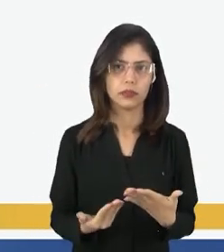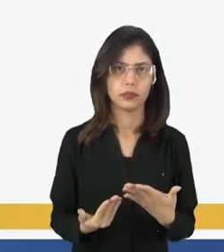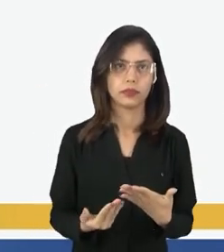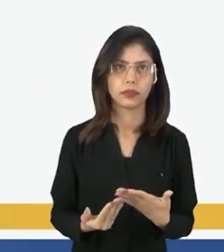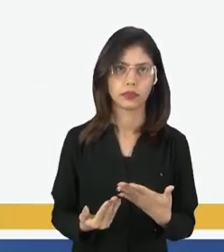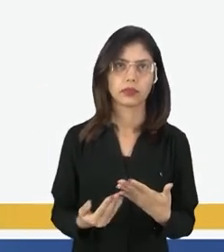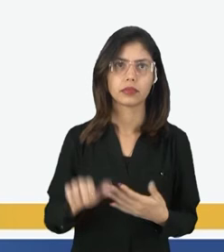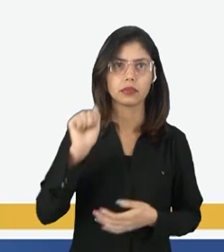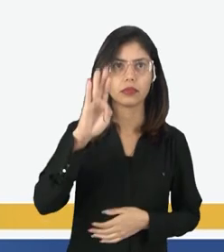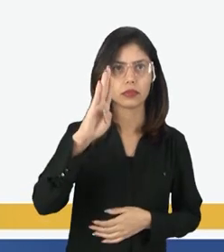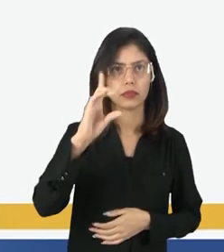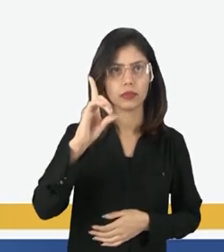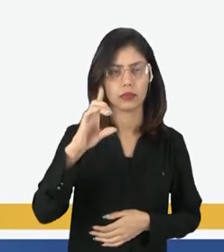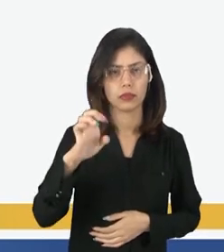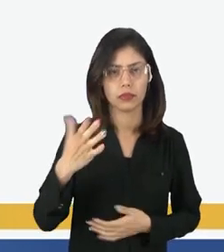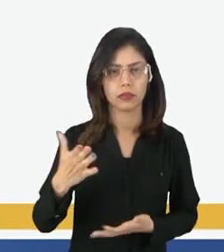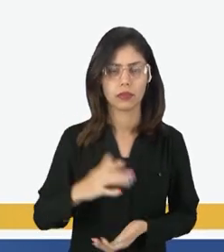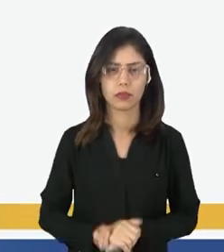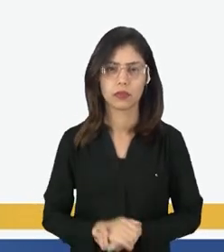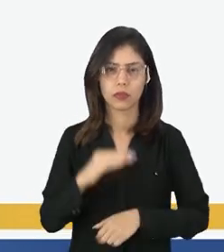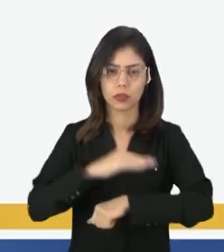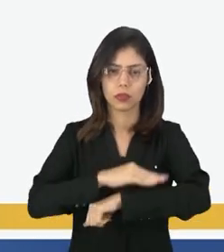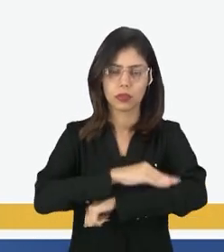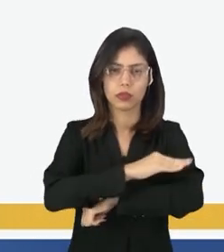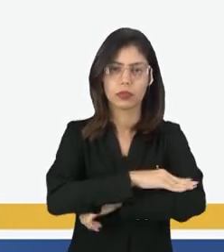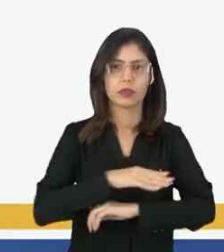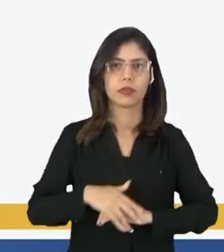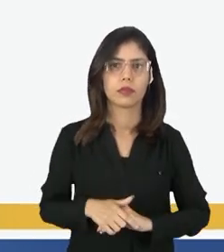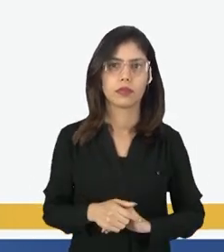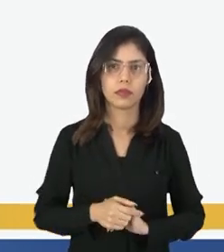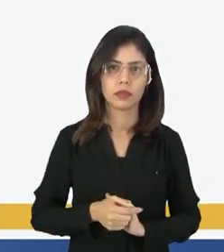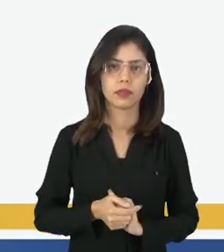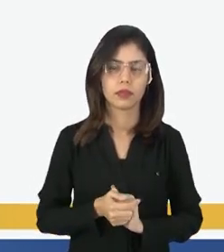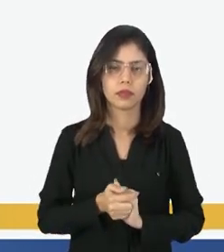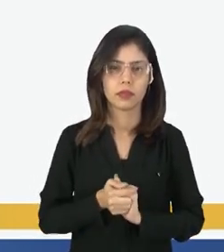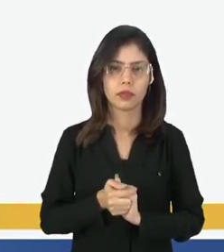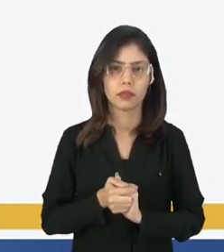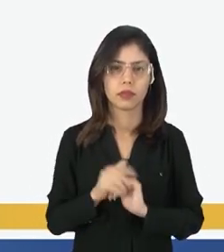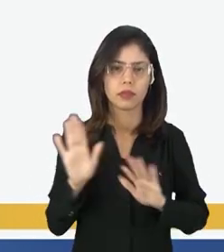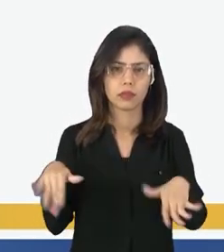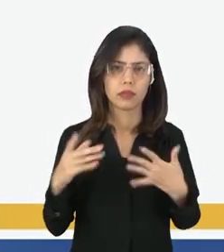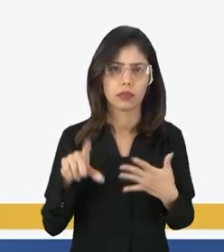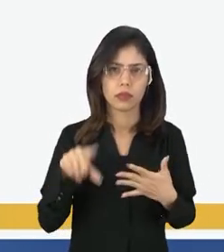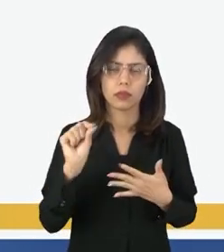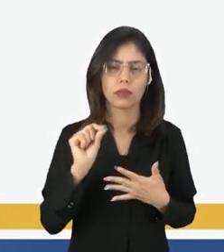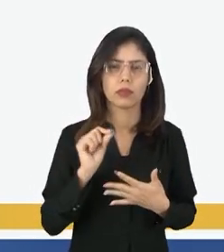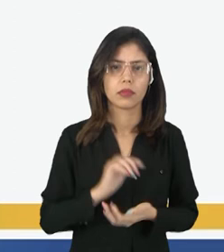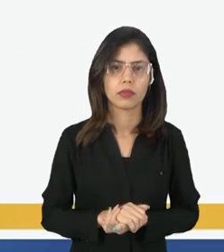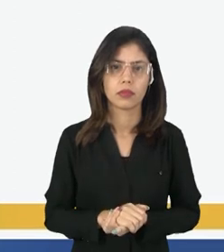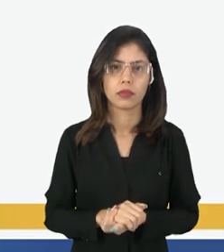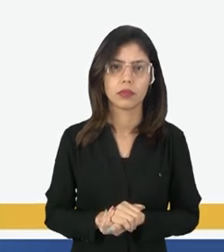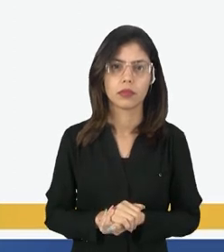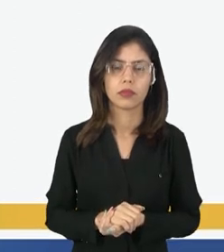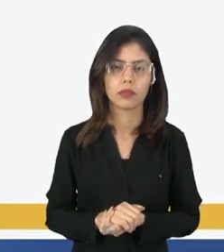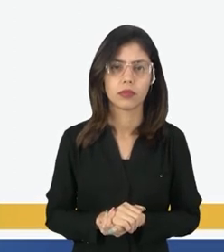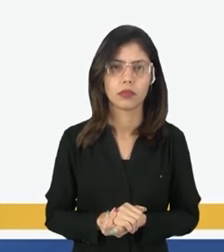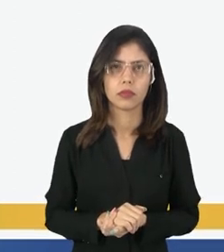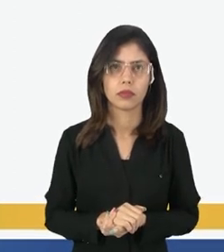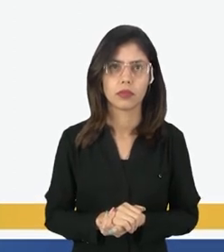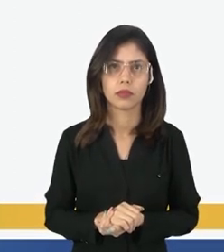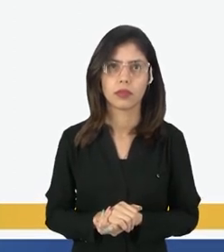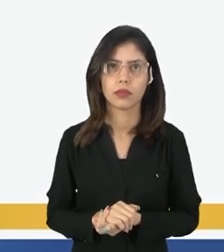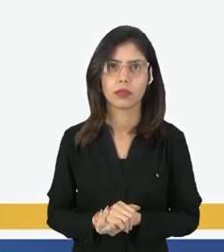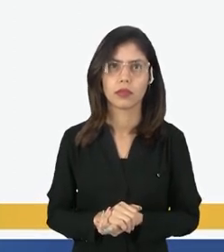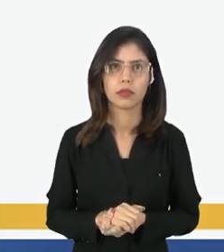são as características dessas daí que nós lemos do sapo se você escolher em qual Já escolheram as de vocês